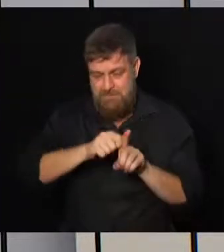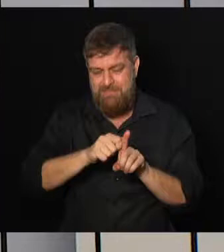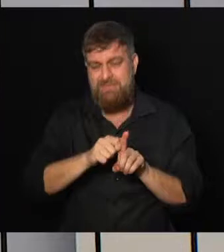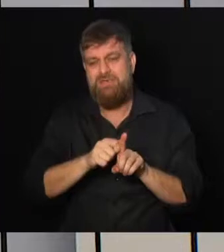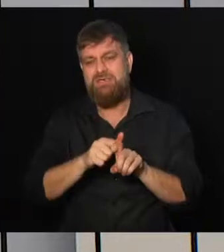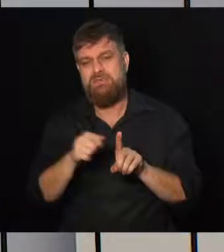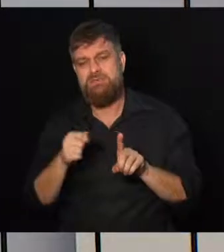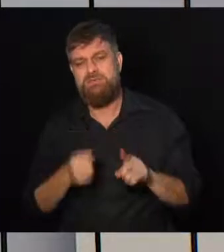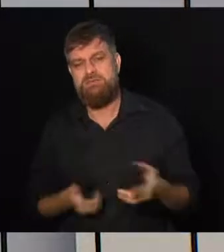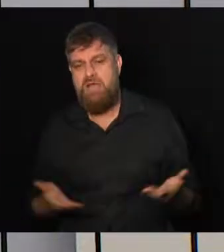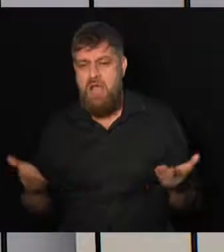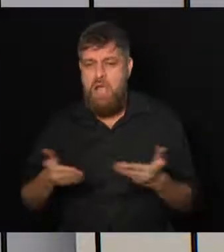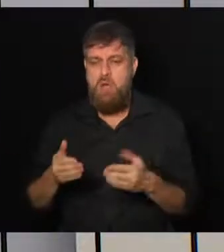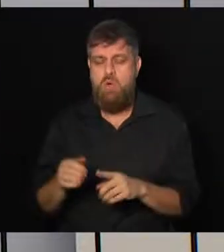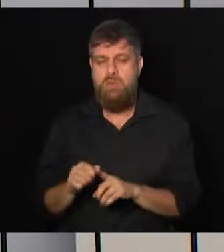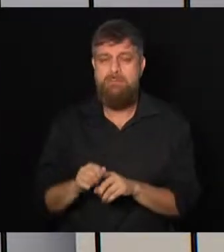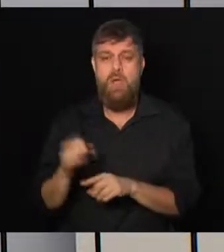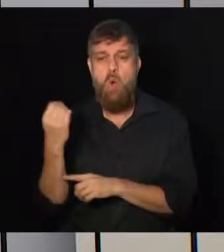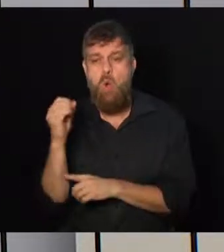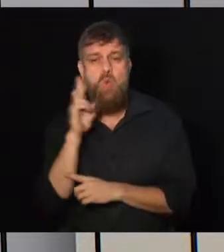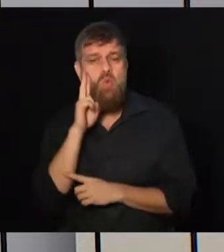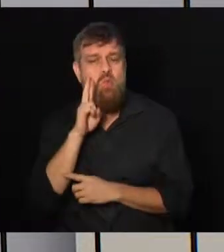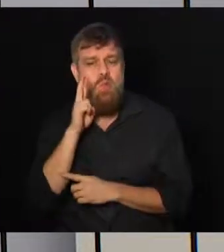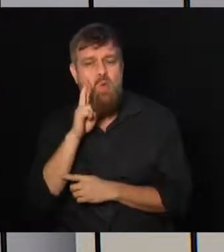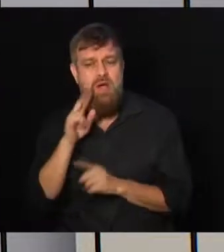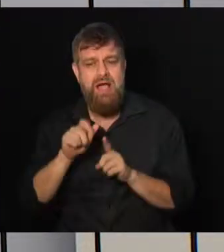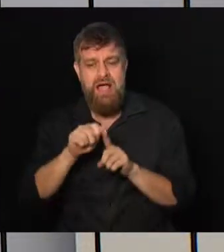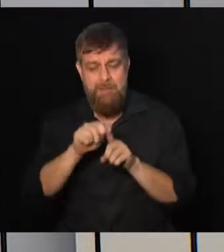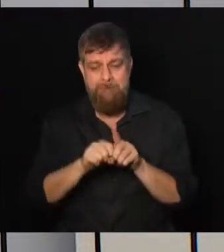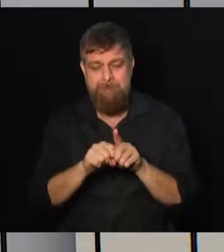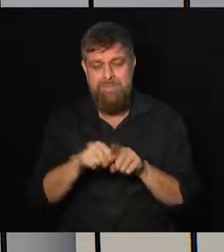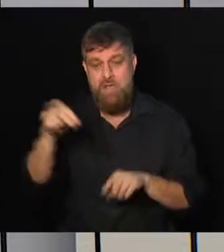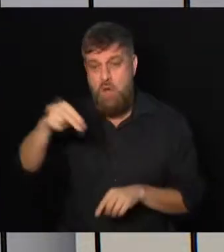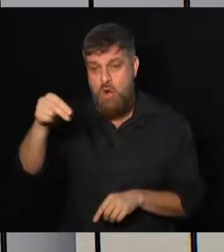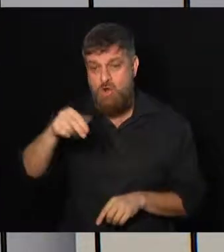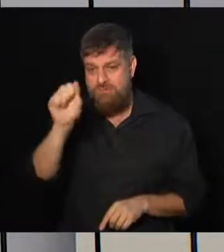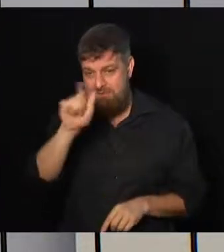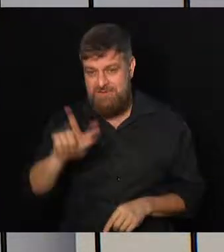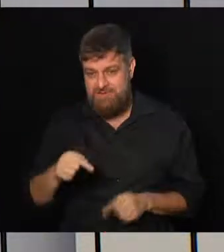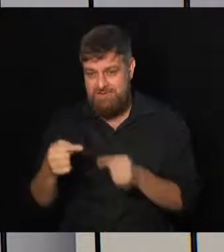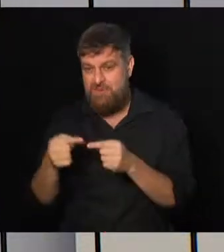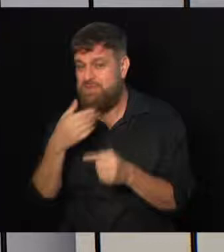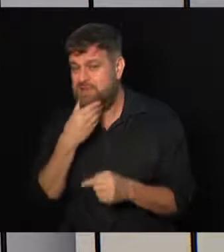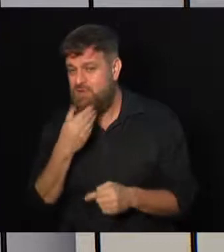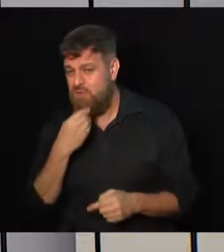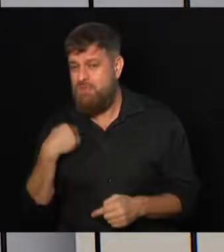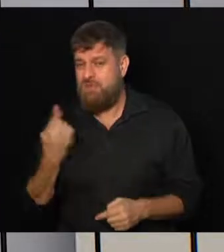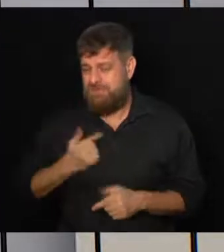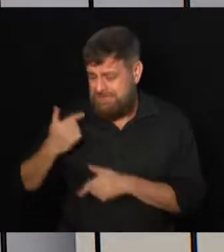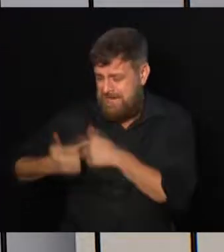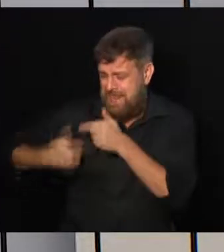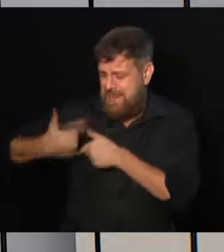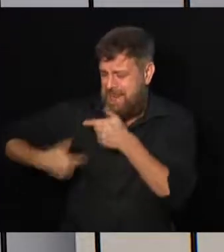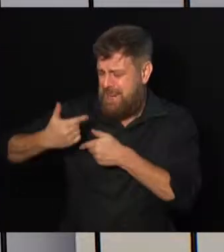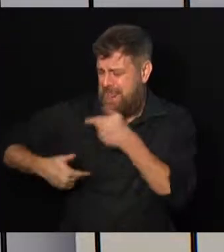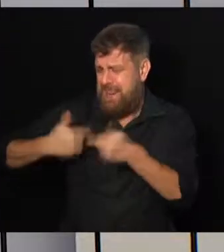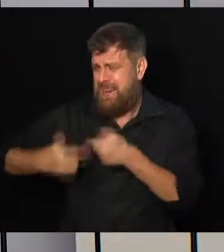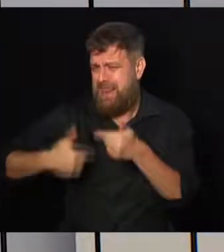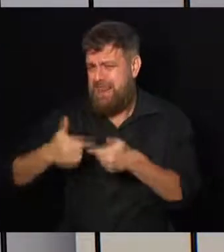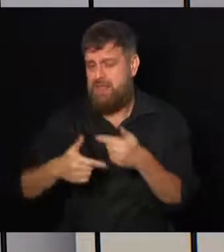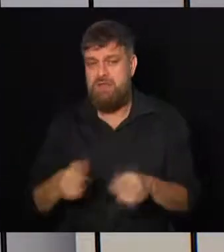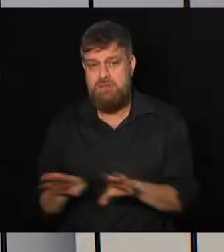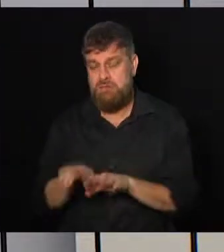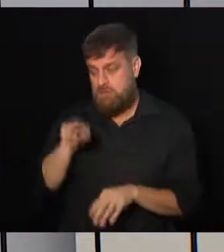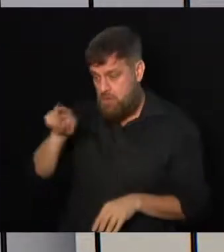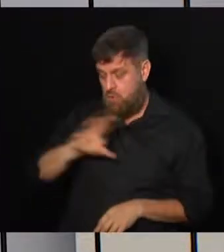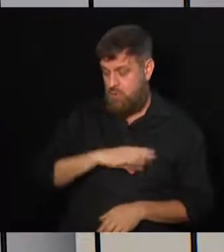aí. Temos agora o Outubro Rosa, o Novembro Azul, onde nós aqui do Legislativo trabalhamos bastante. E o Campos,